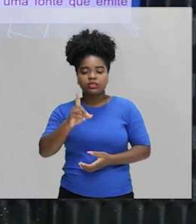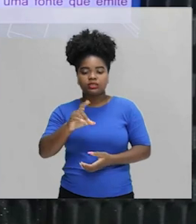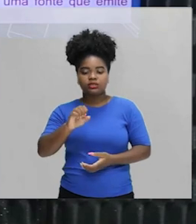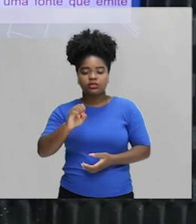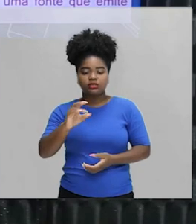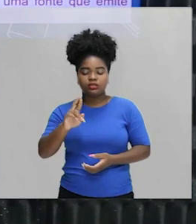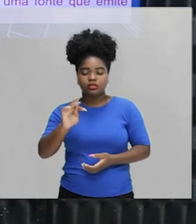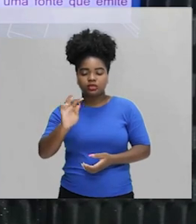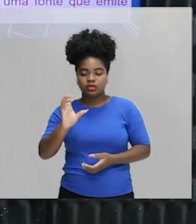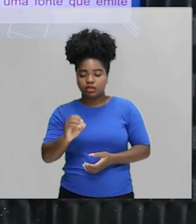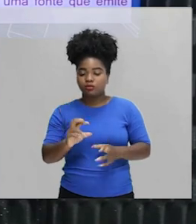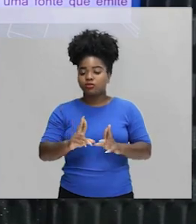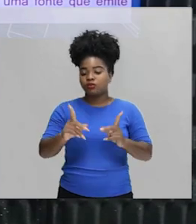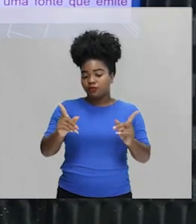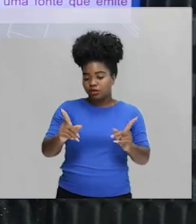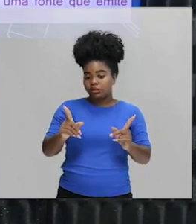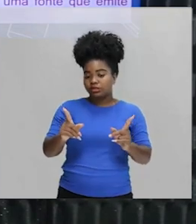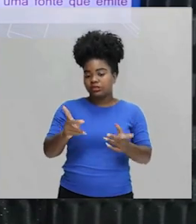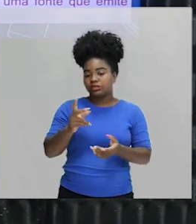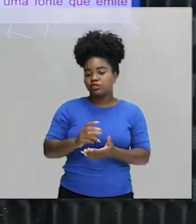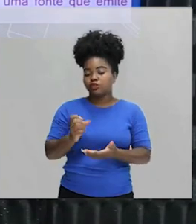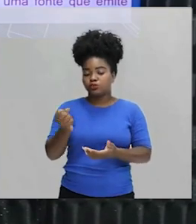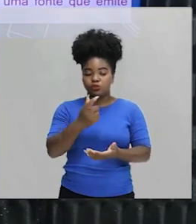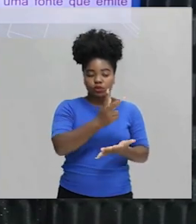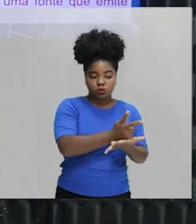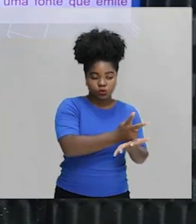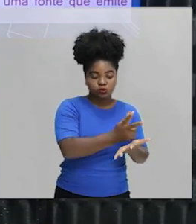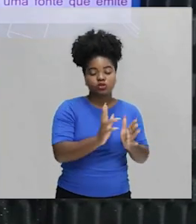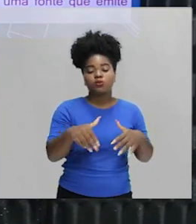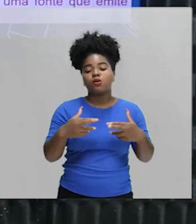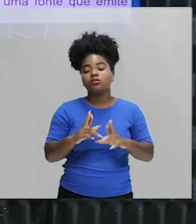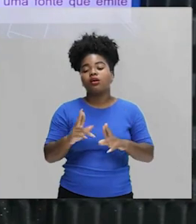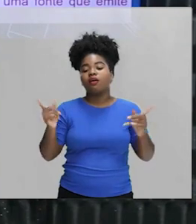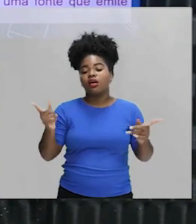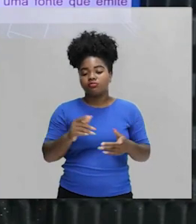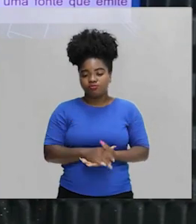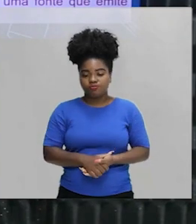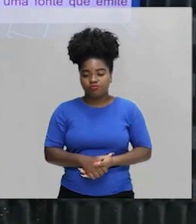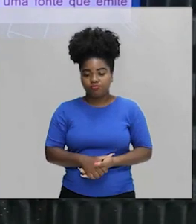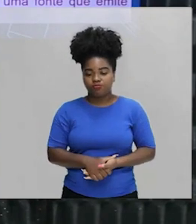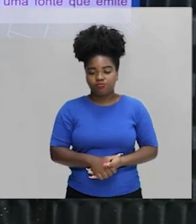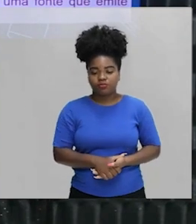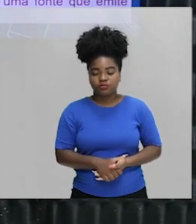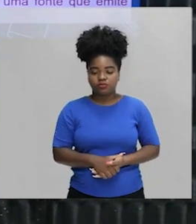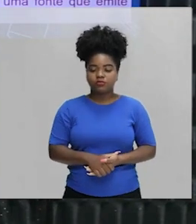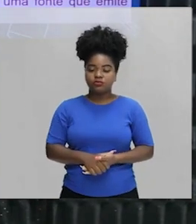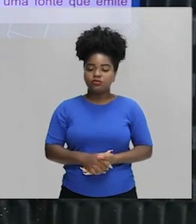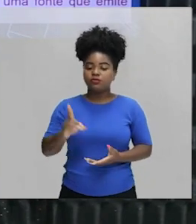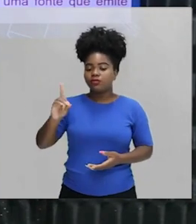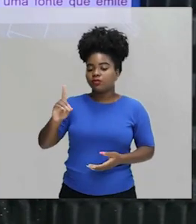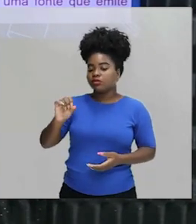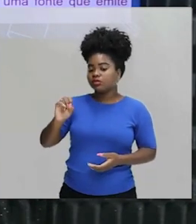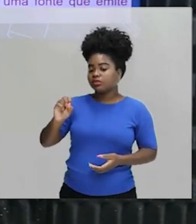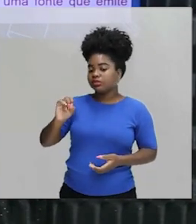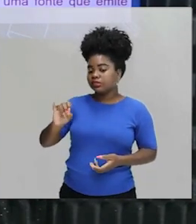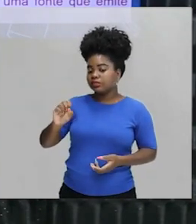entre discreto e contínuo Qual é a diferença entre discreto e contínuo tá certo o discreto